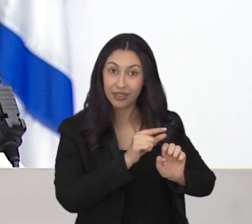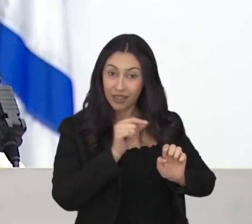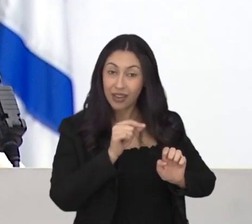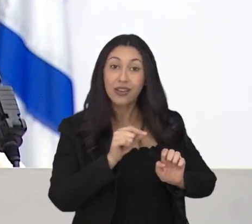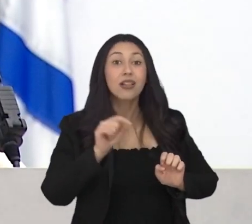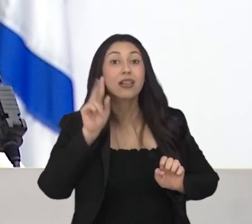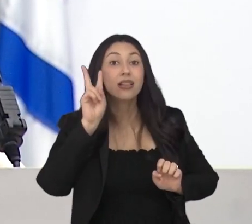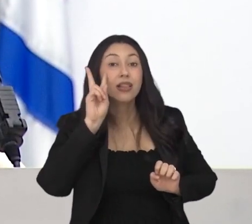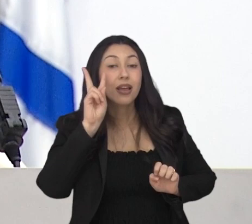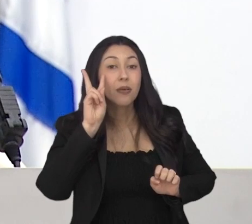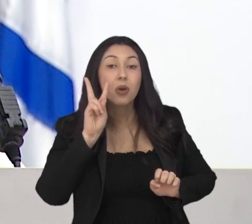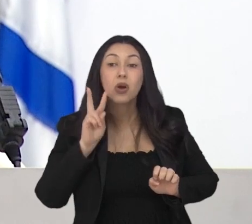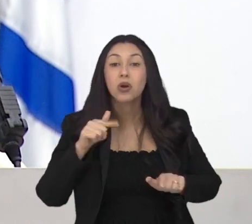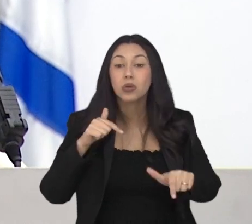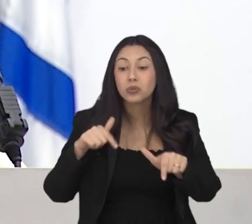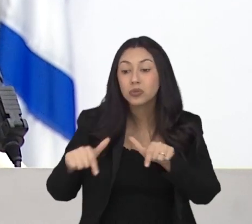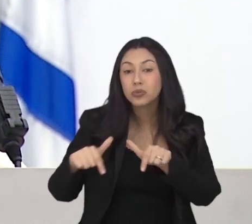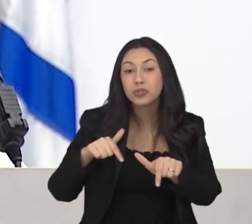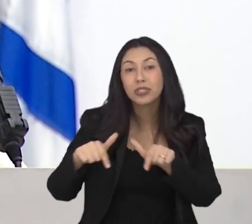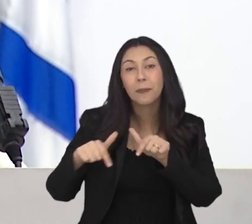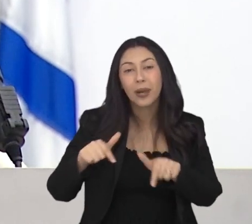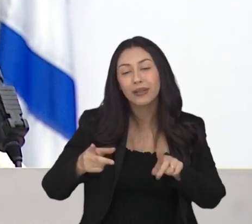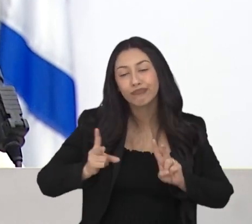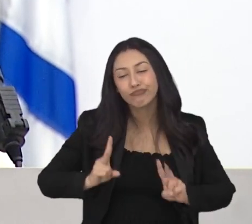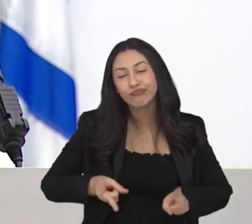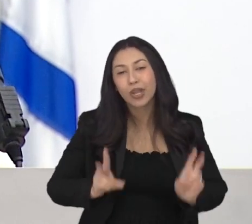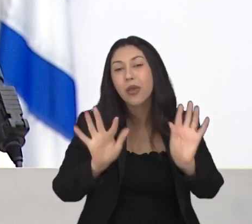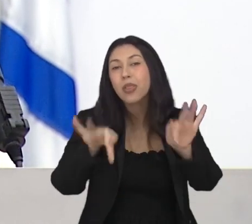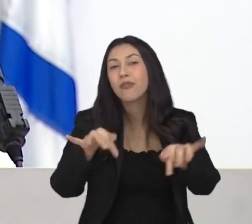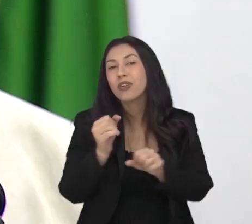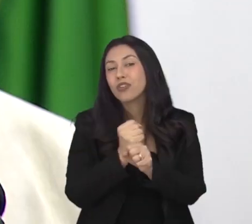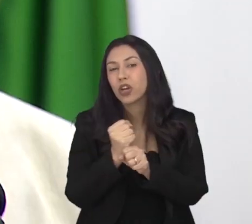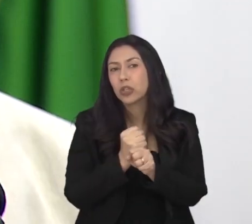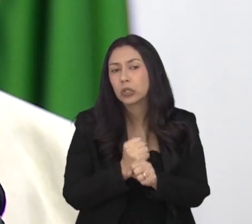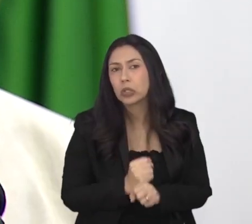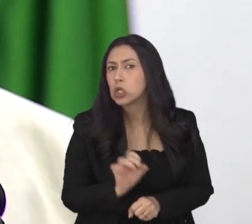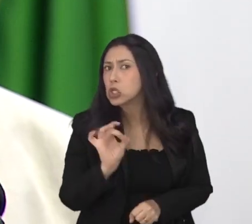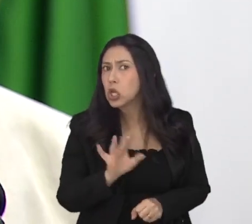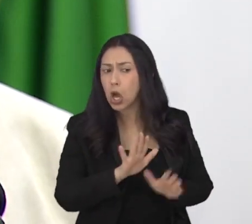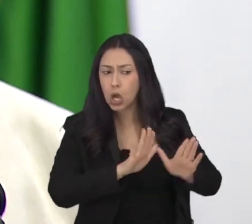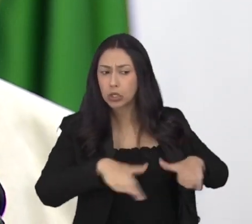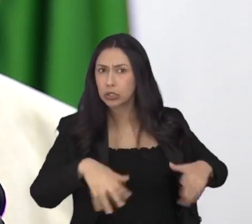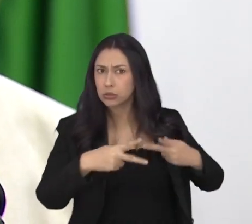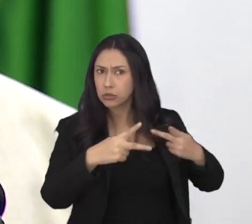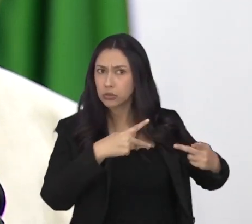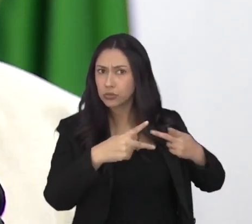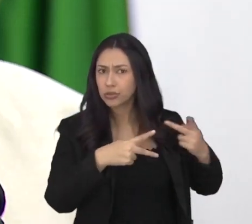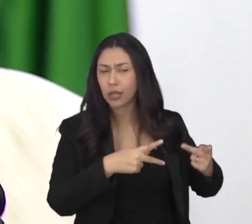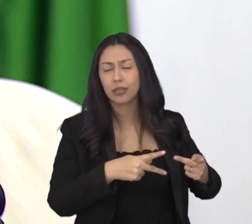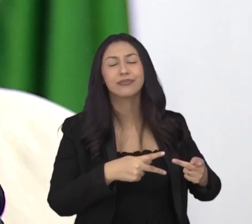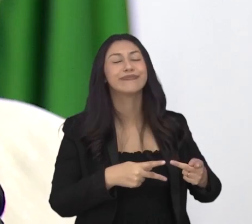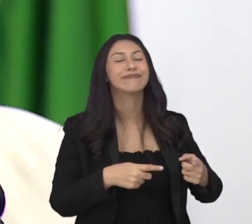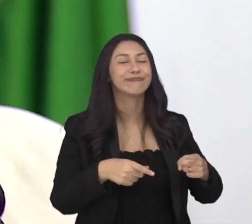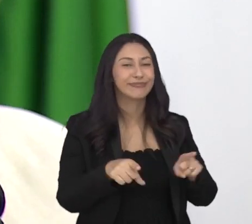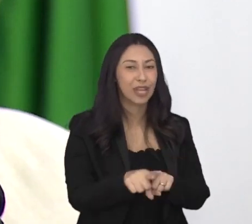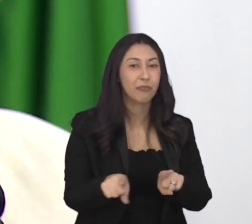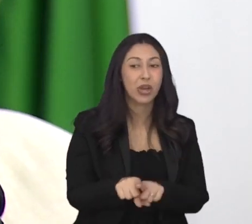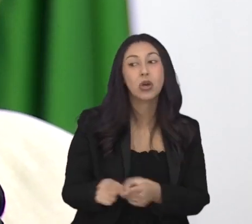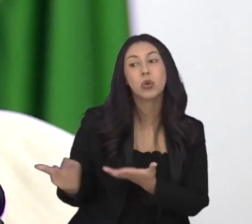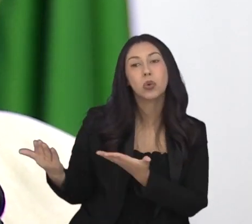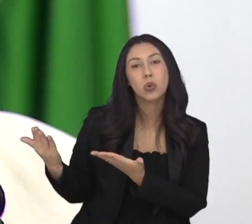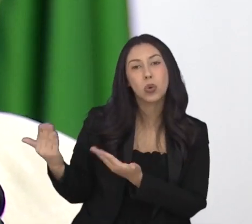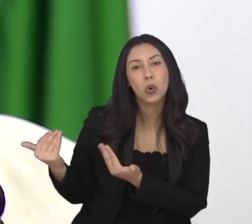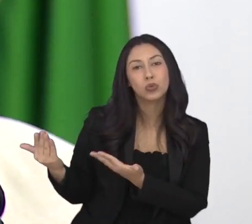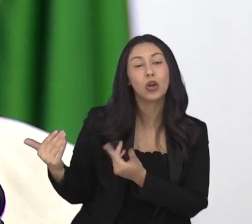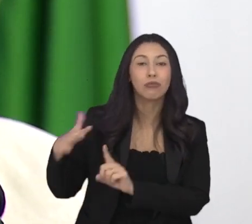Edneu Rodrigues do Amaral lembrou do trabalho realizado todo final de ano, não só com as crianças de São José dos Campos, mas também com